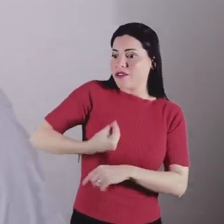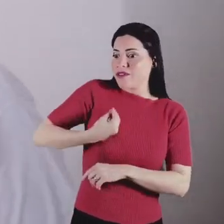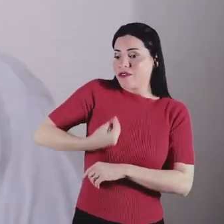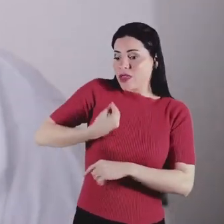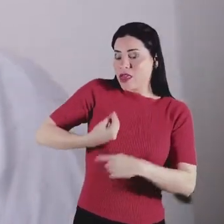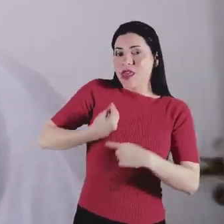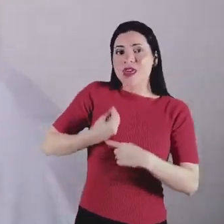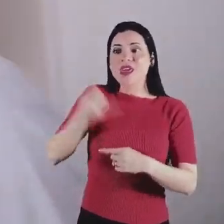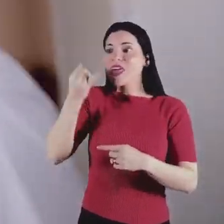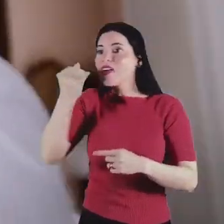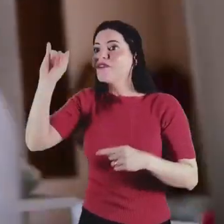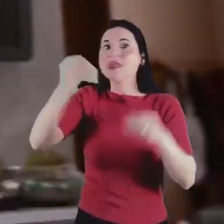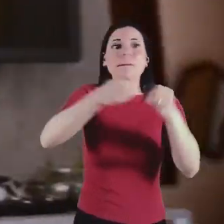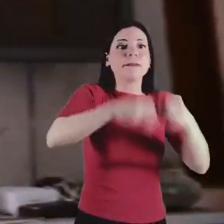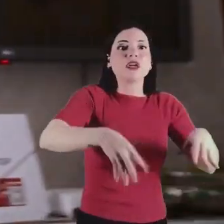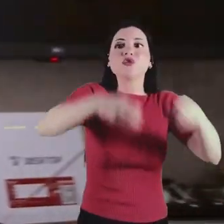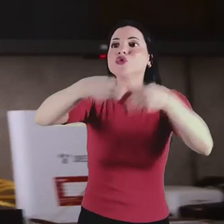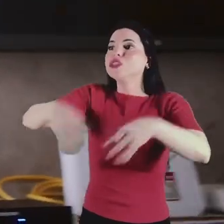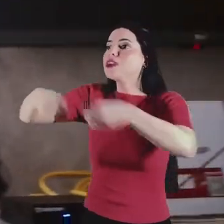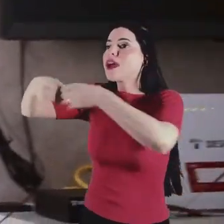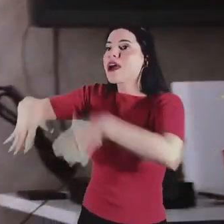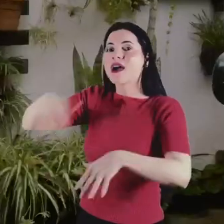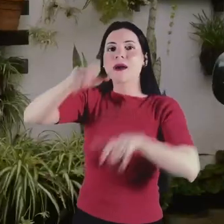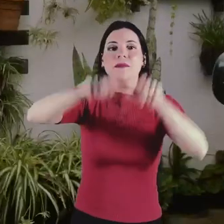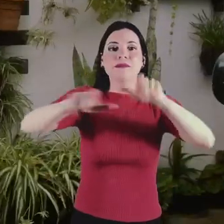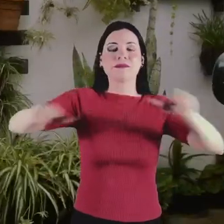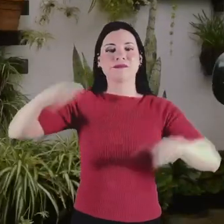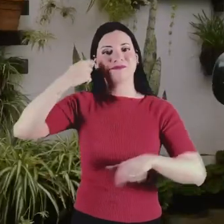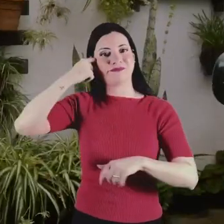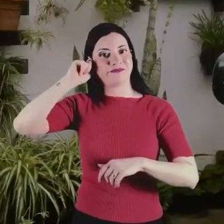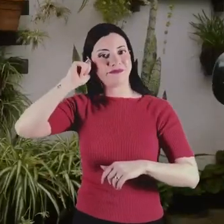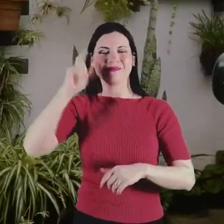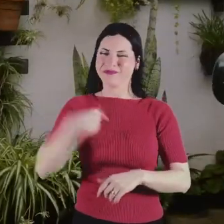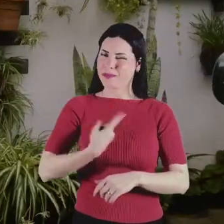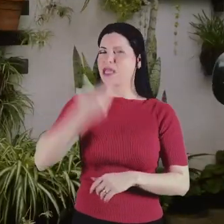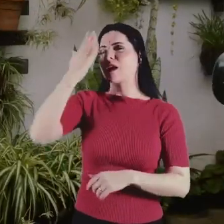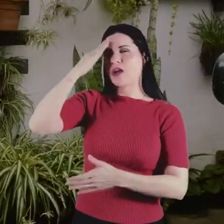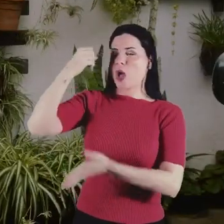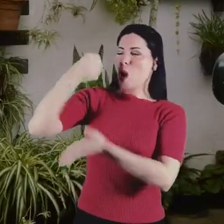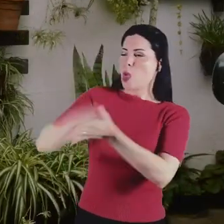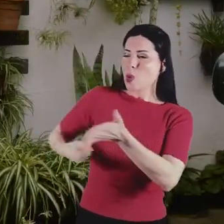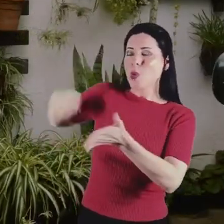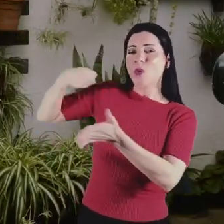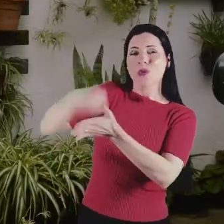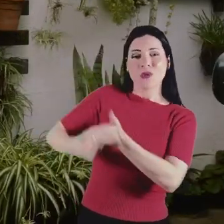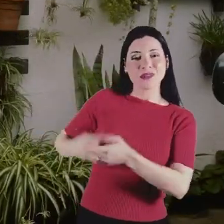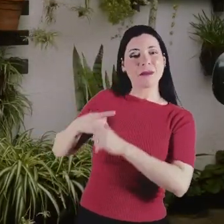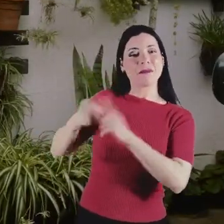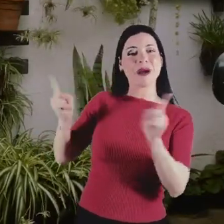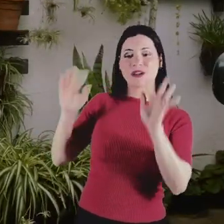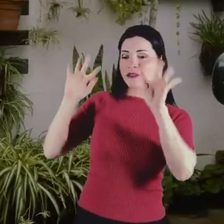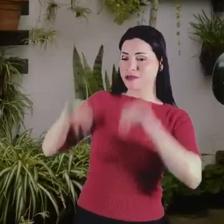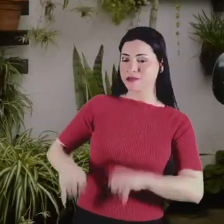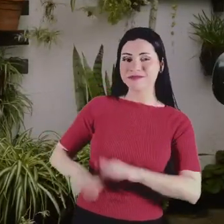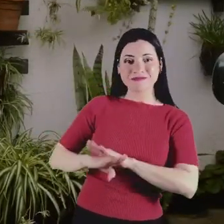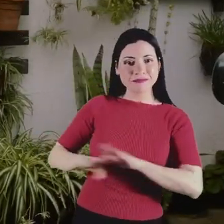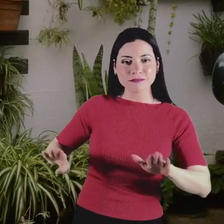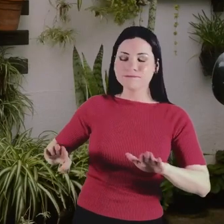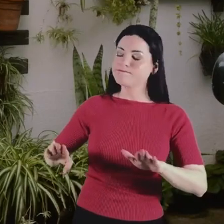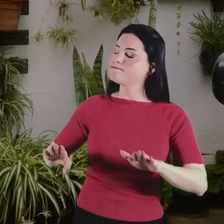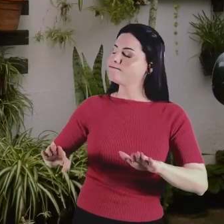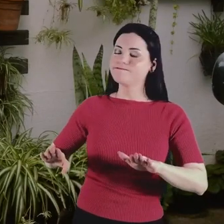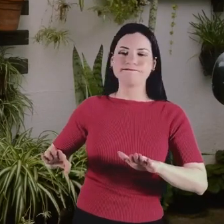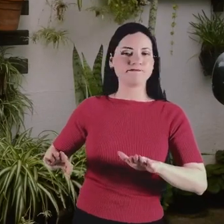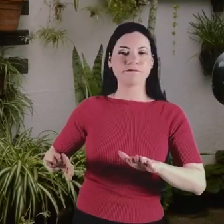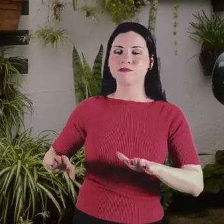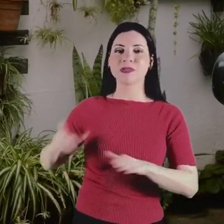sem impactar tanto a vida dos nossos. A luta vem de muitos anos, mas ela não acaba, né?